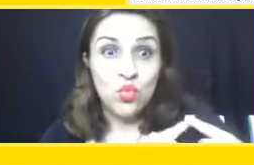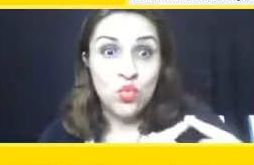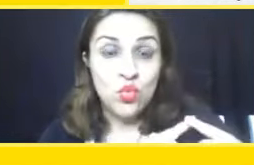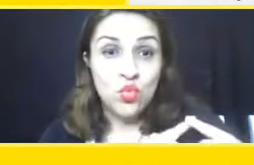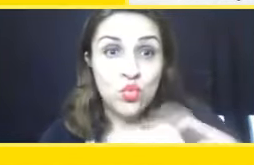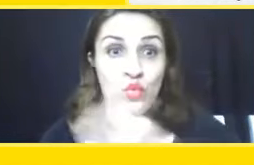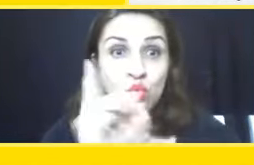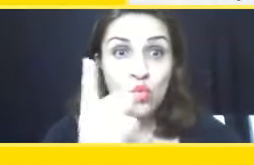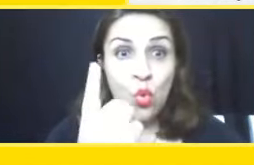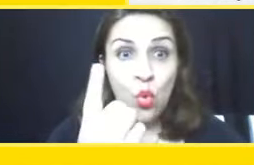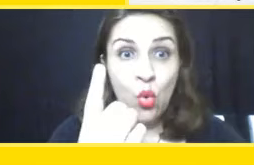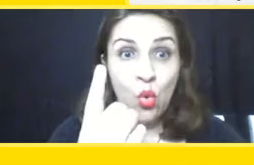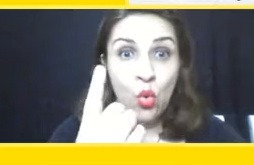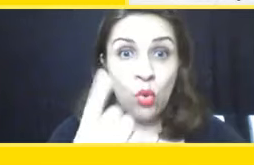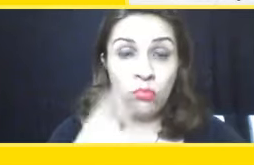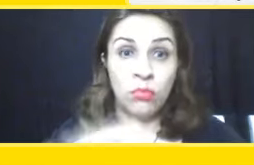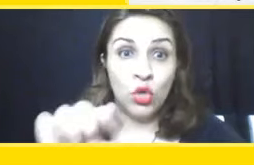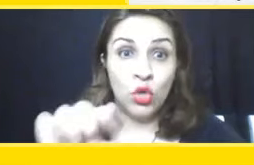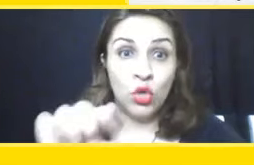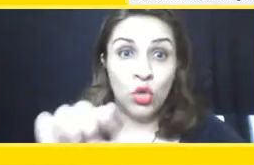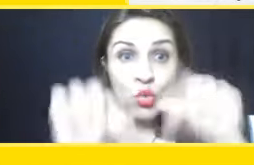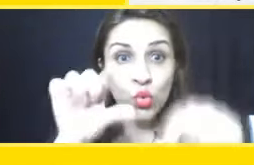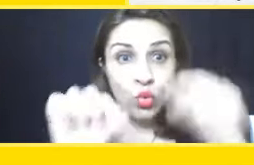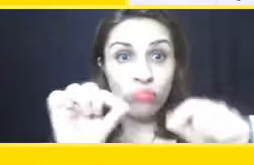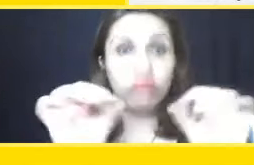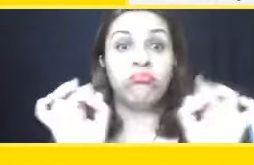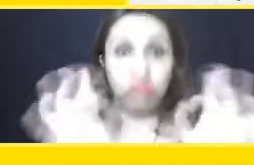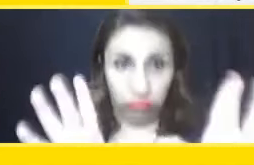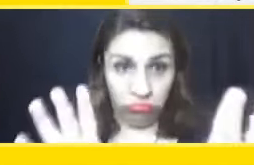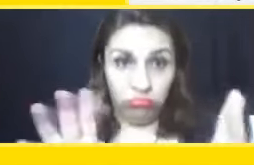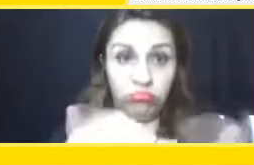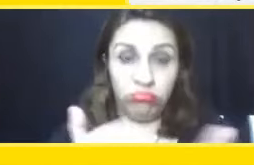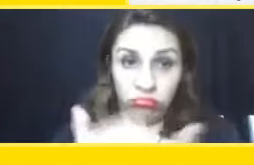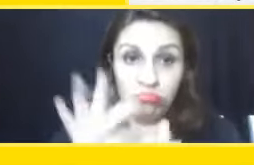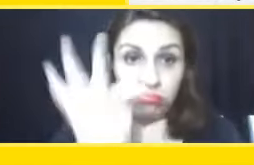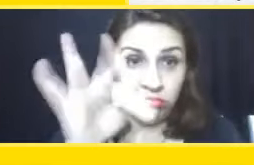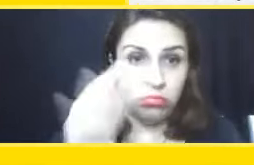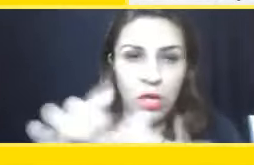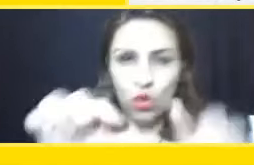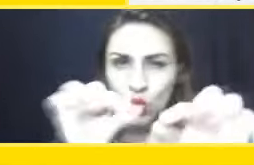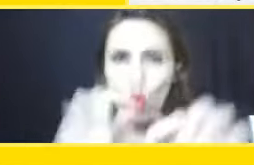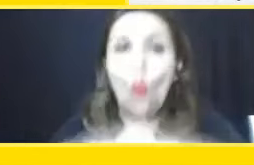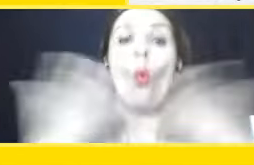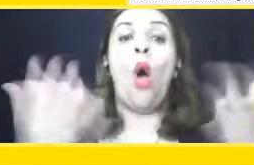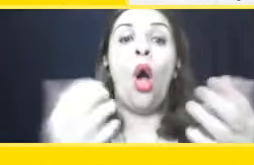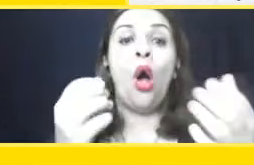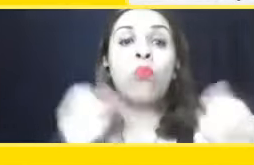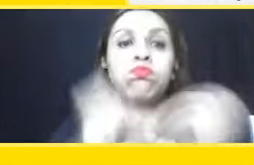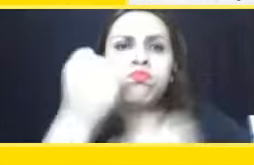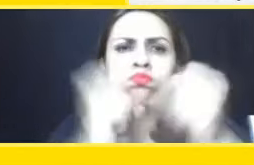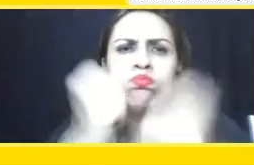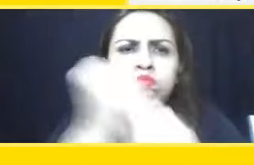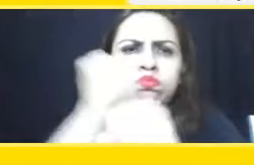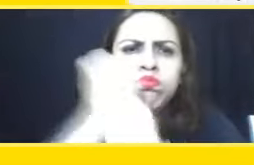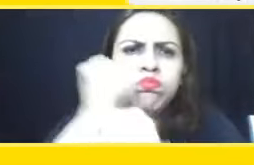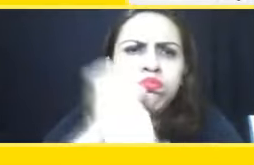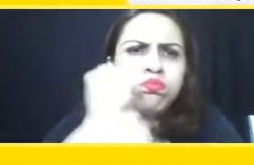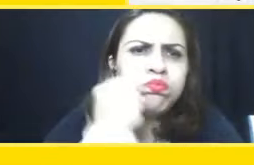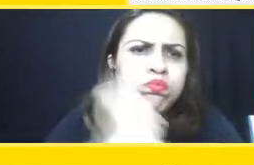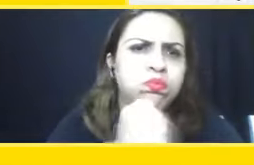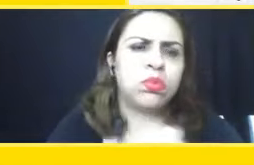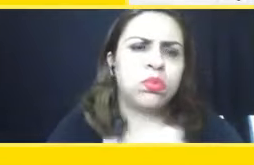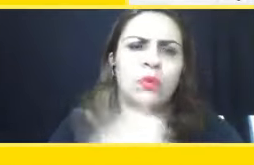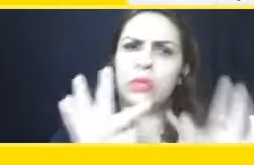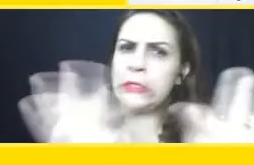parece que o processo de escolha já está na fase final, né? Que não é um processo simples. Não é um processo simples. Por